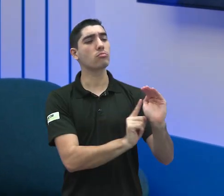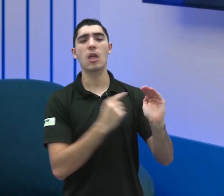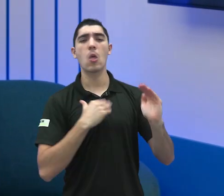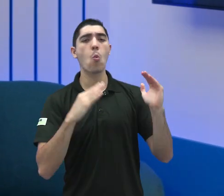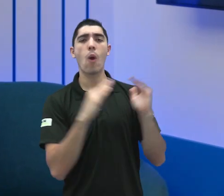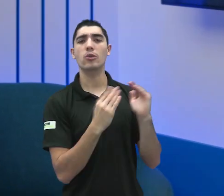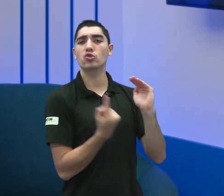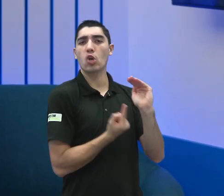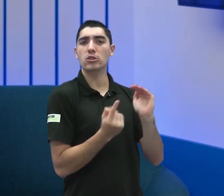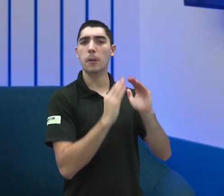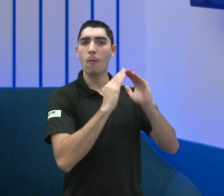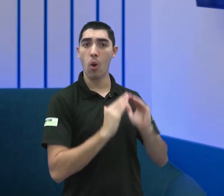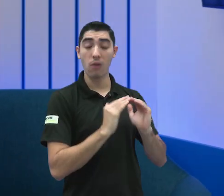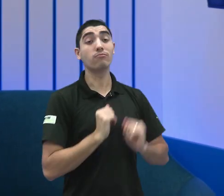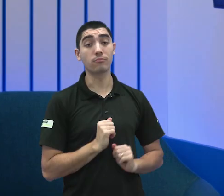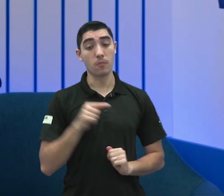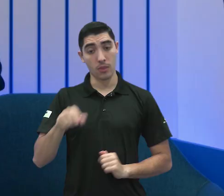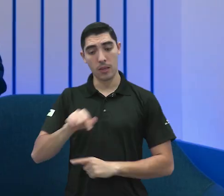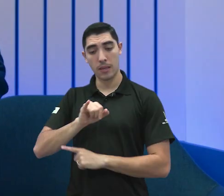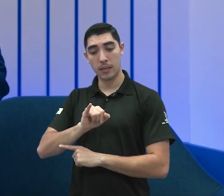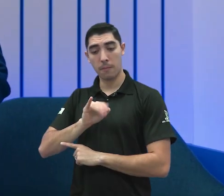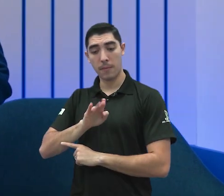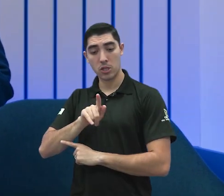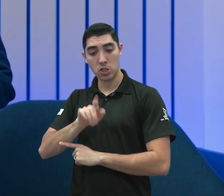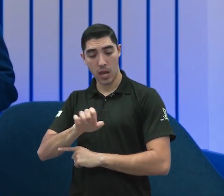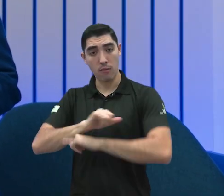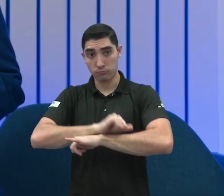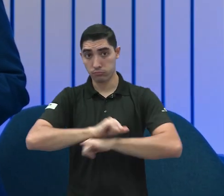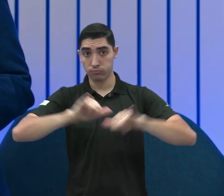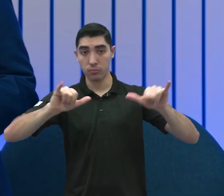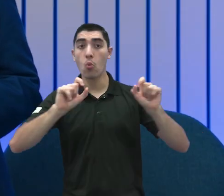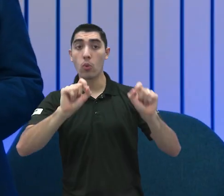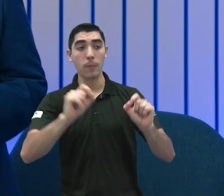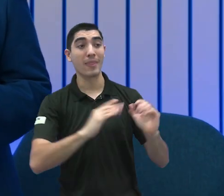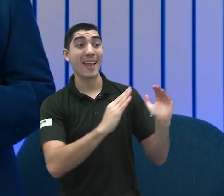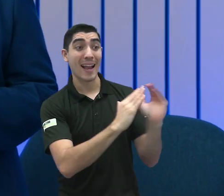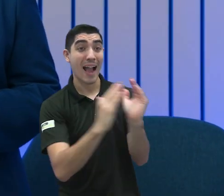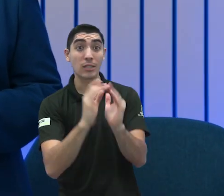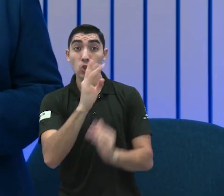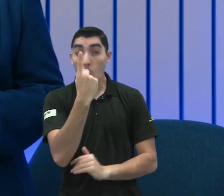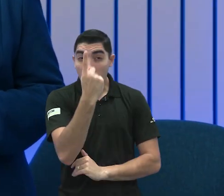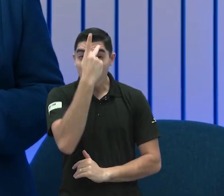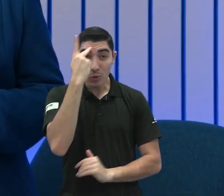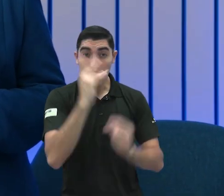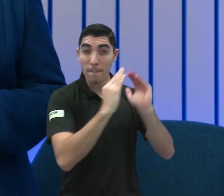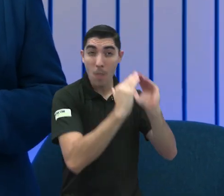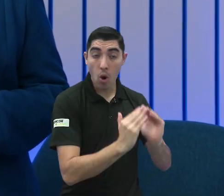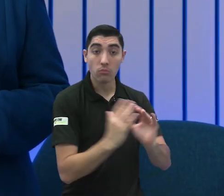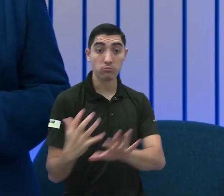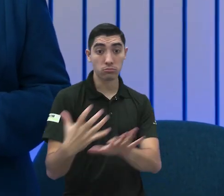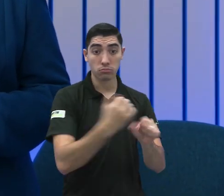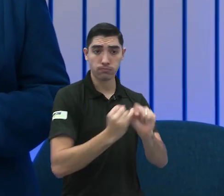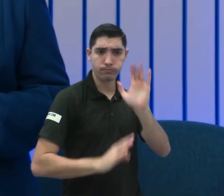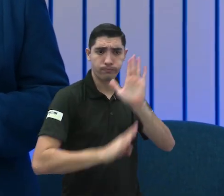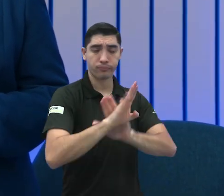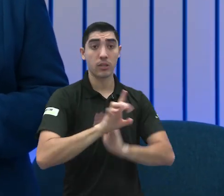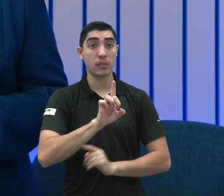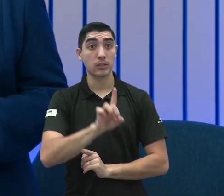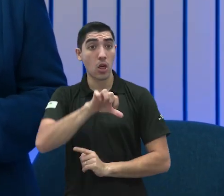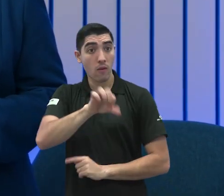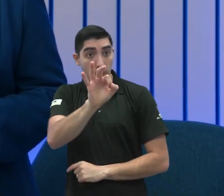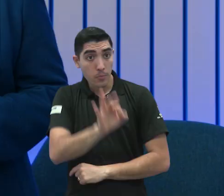a viver sozinhas. Segundo o IBGE, o número de domicílios com só um morador chegou a 19%